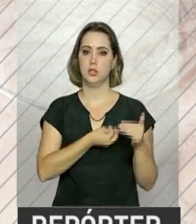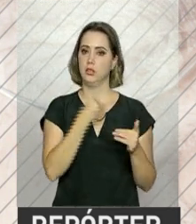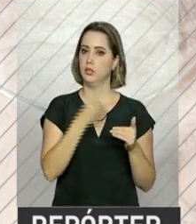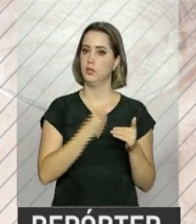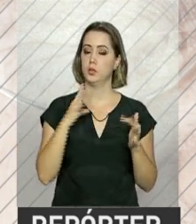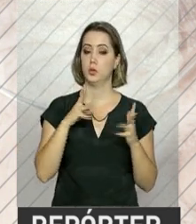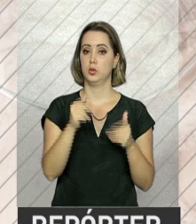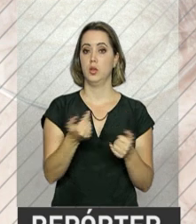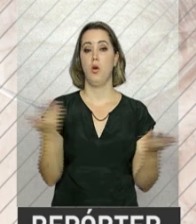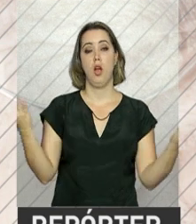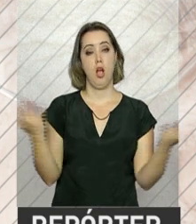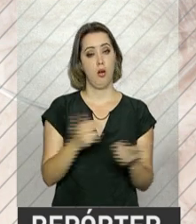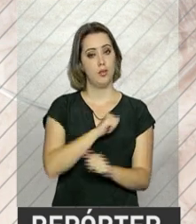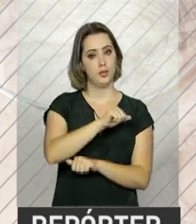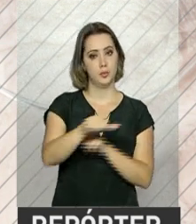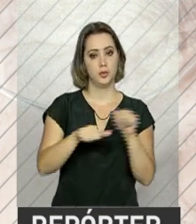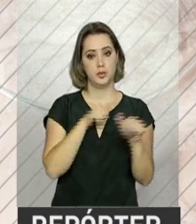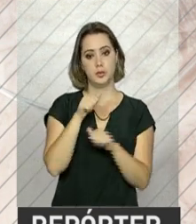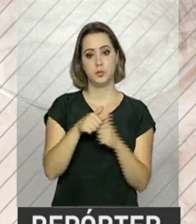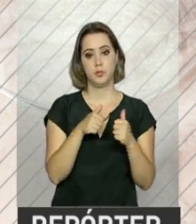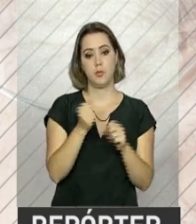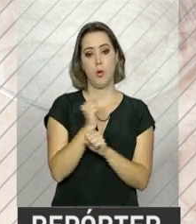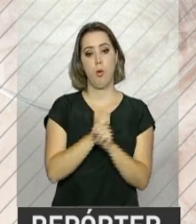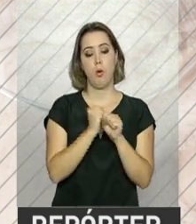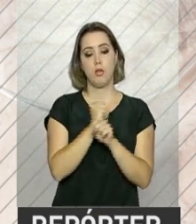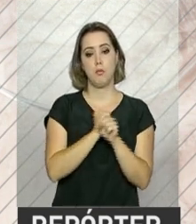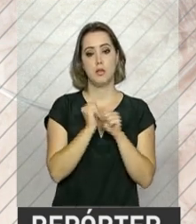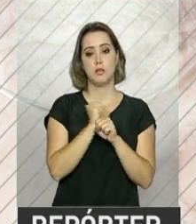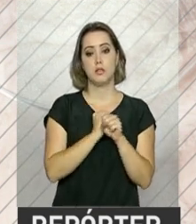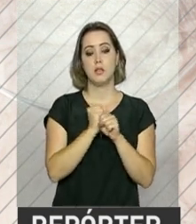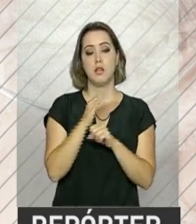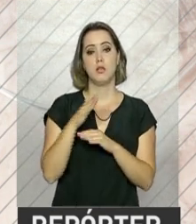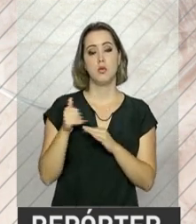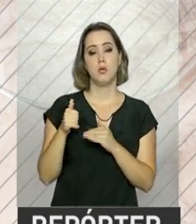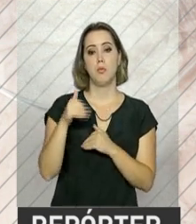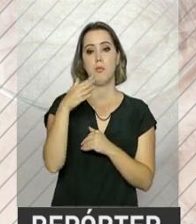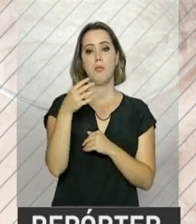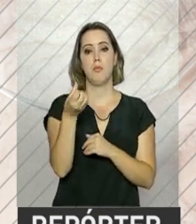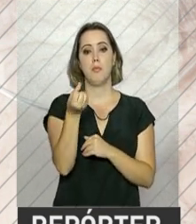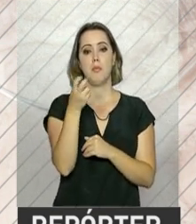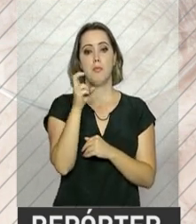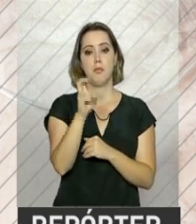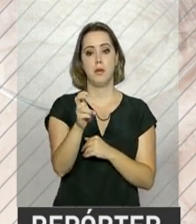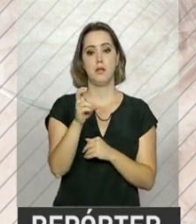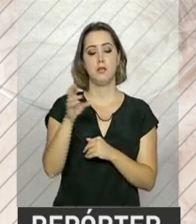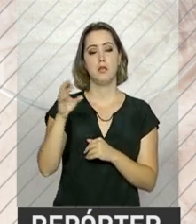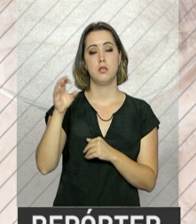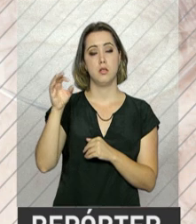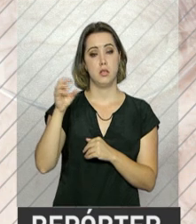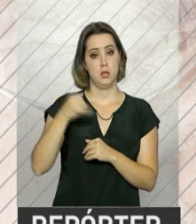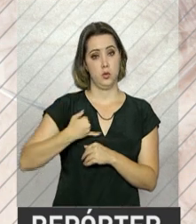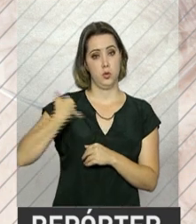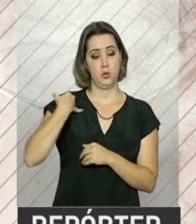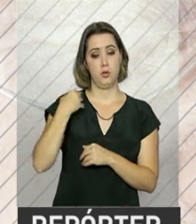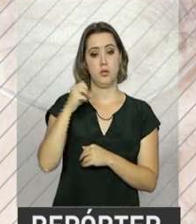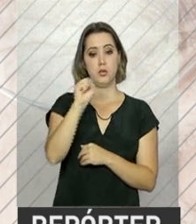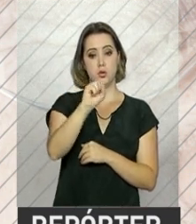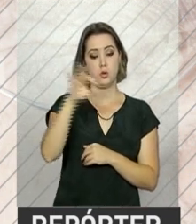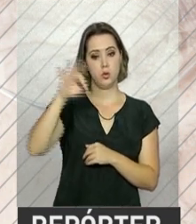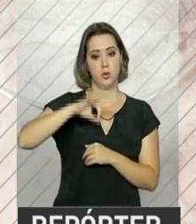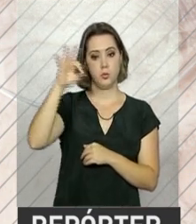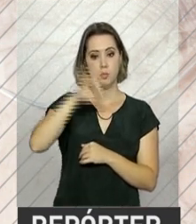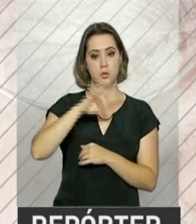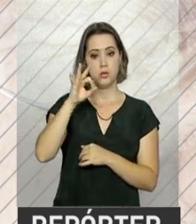dos anos no ano passado o percentual de pessoas acima de 65 anos era de 88% E a expectativa de